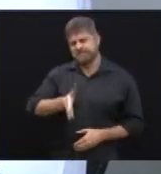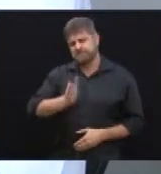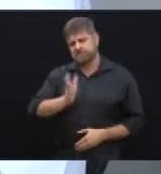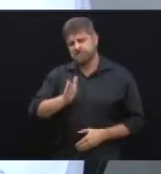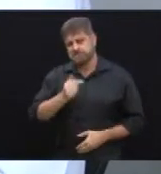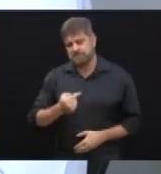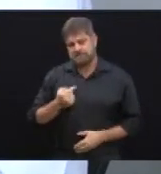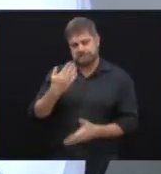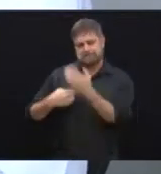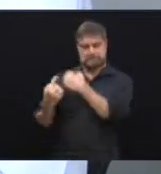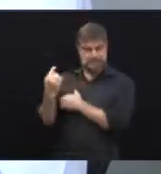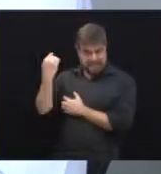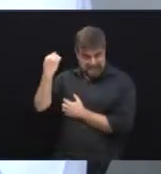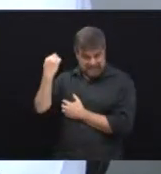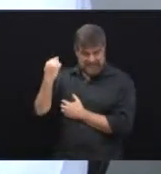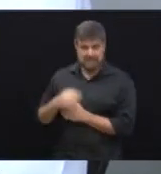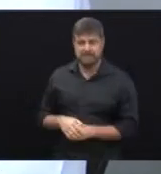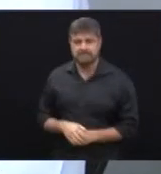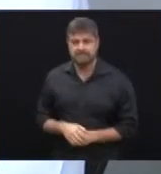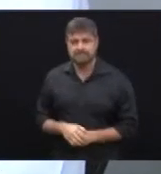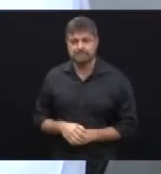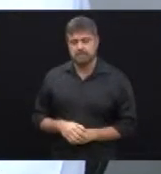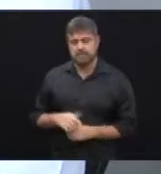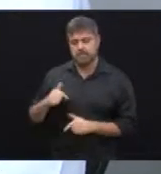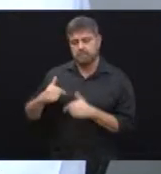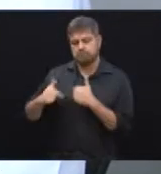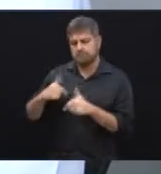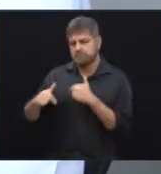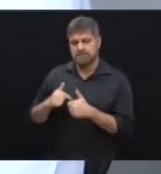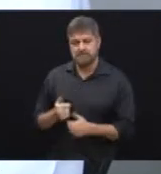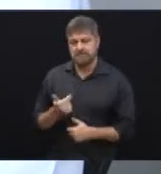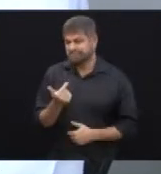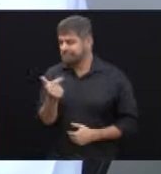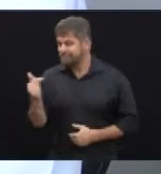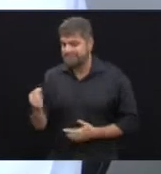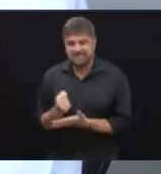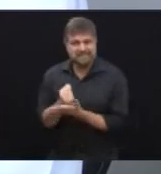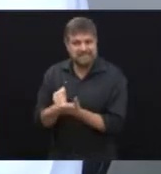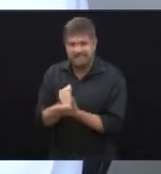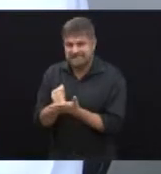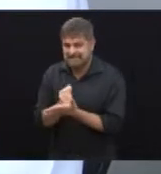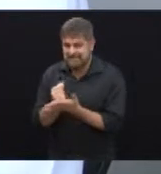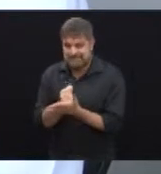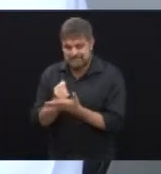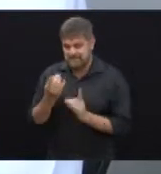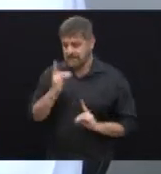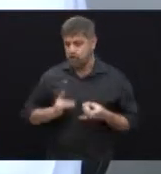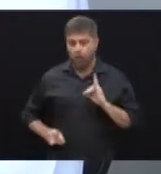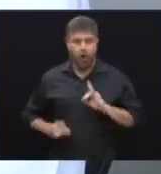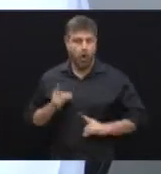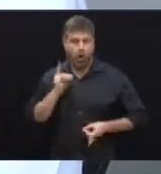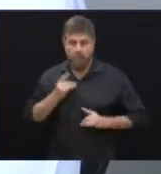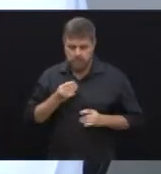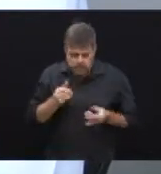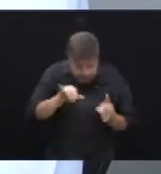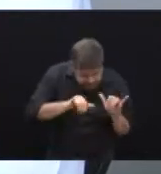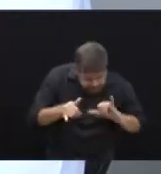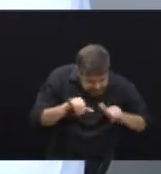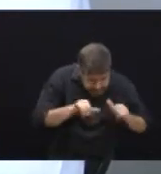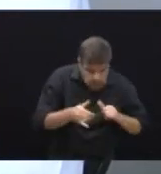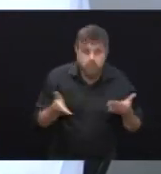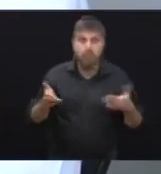aí, quando eu comecei no dia a dia da diálise, a gente não tinha acesso ainda à eritropoetina